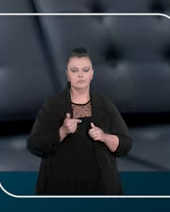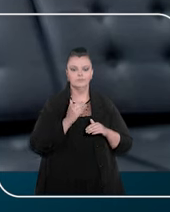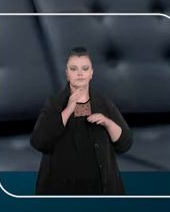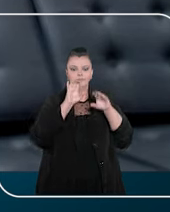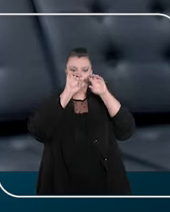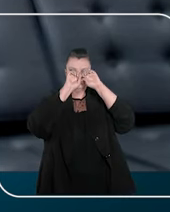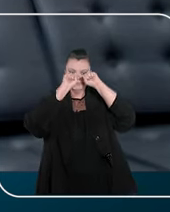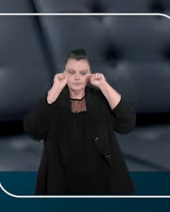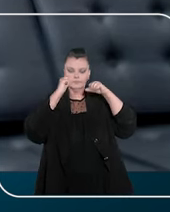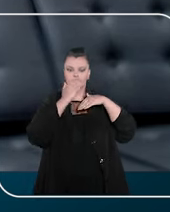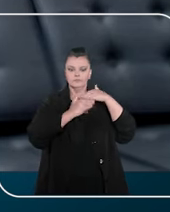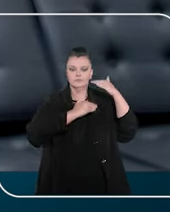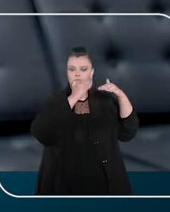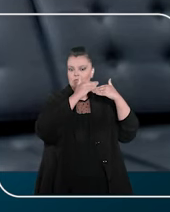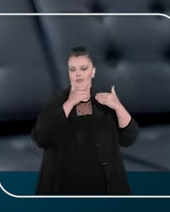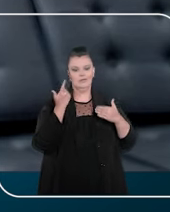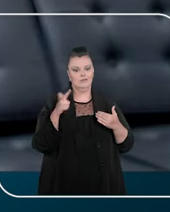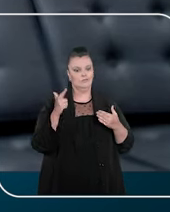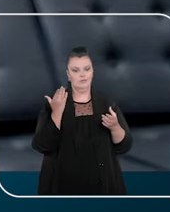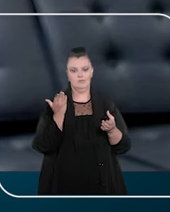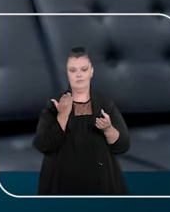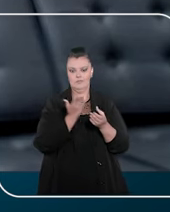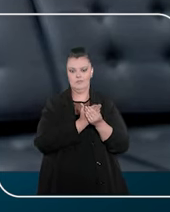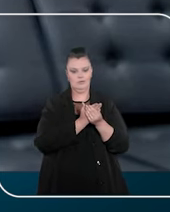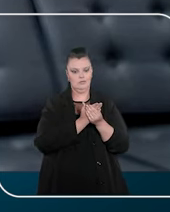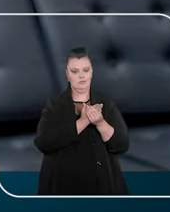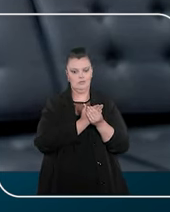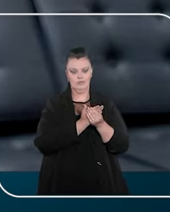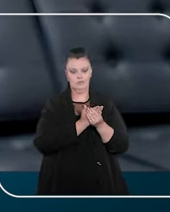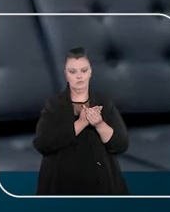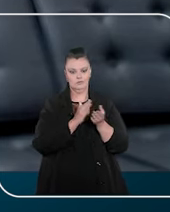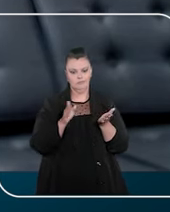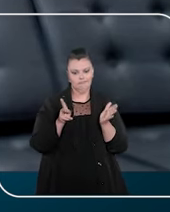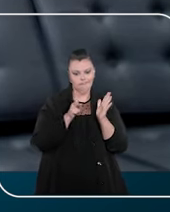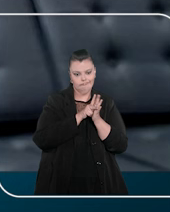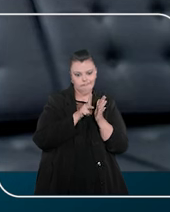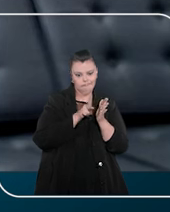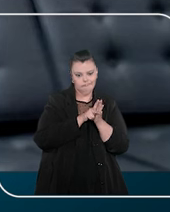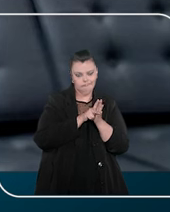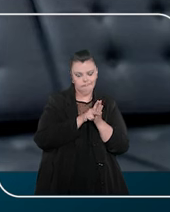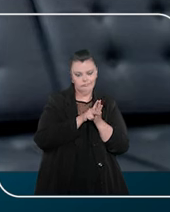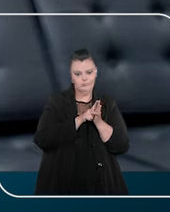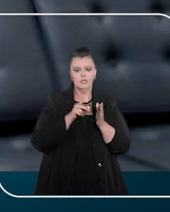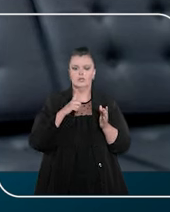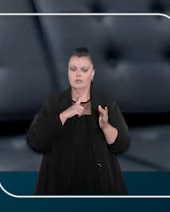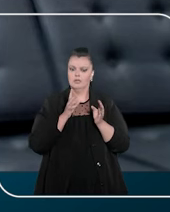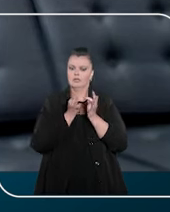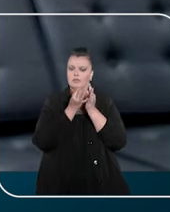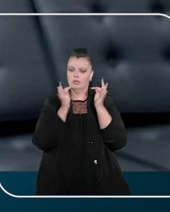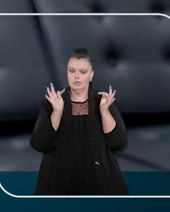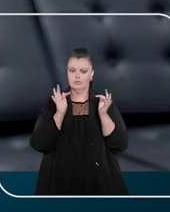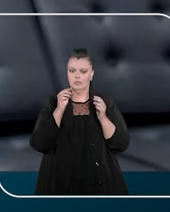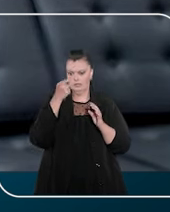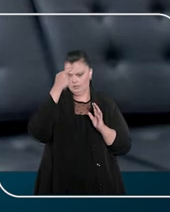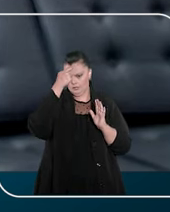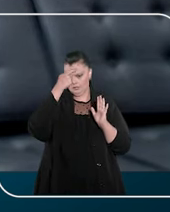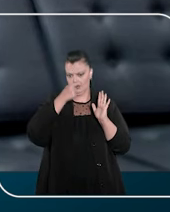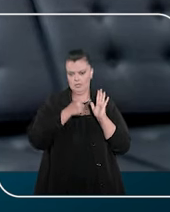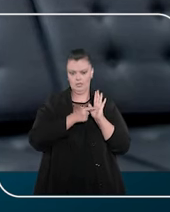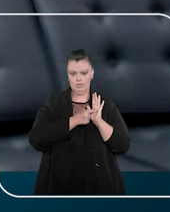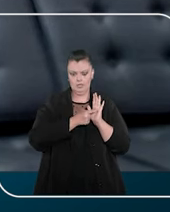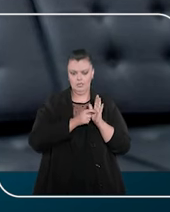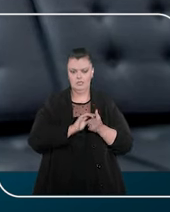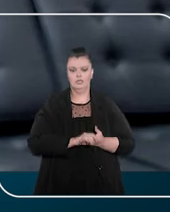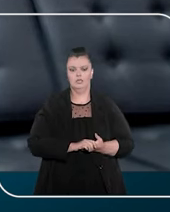avançou muito, não há mais processos físicos aqui. Introduzimos tecnologias, inteligência artificial, como o